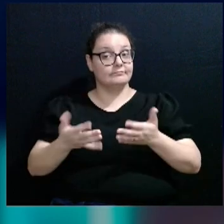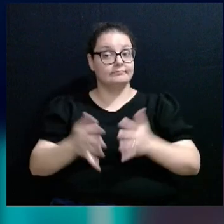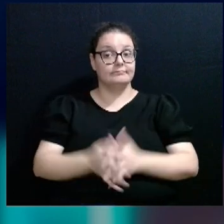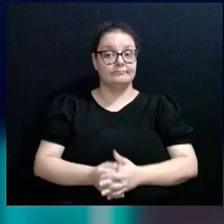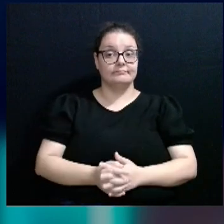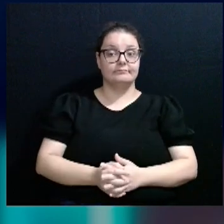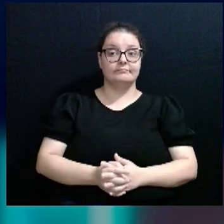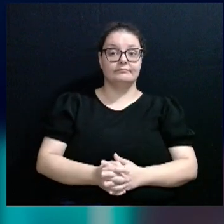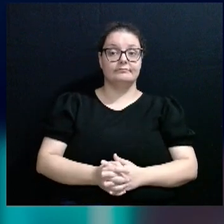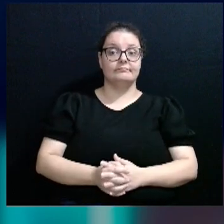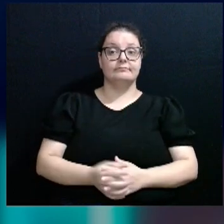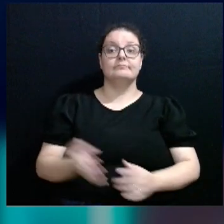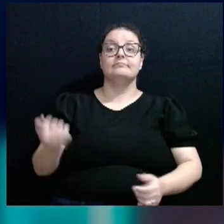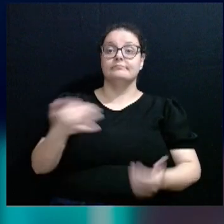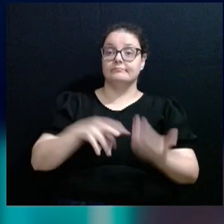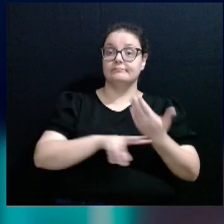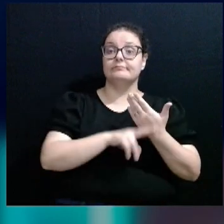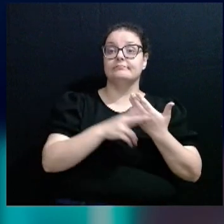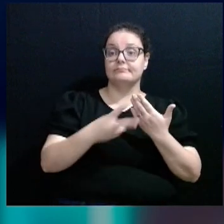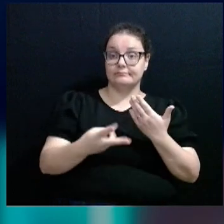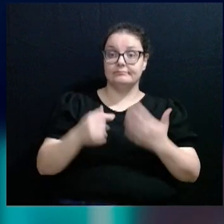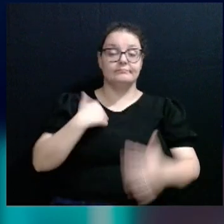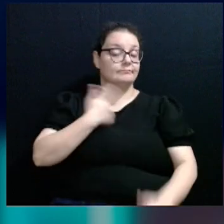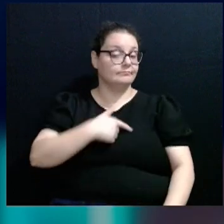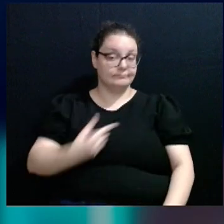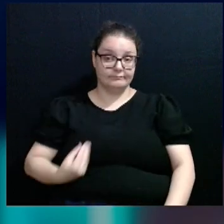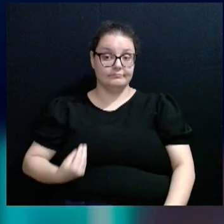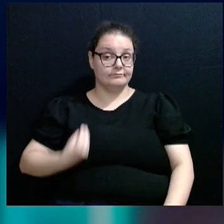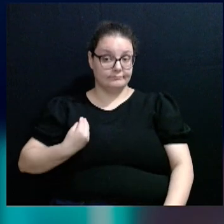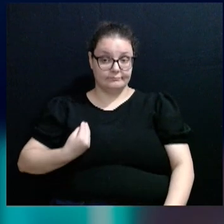a nossa vida, o nosso cotidiano.